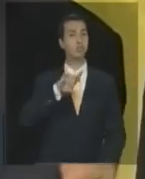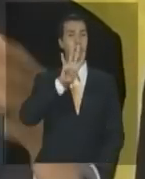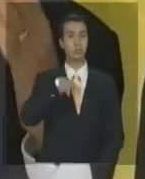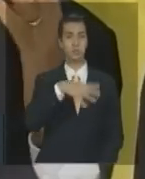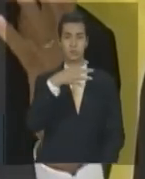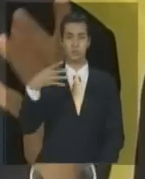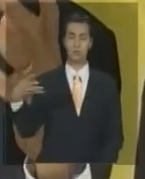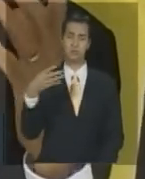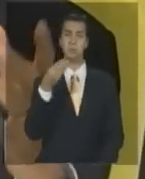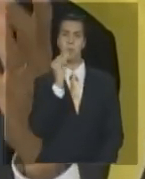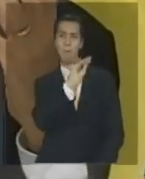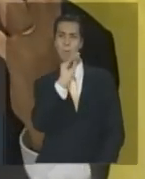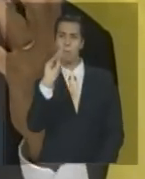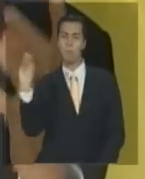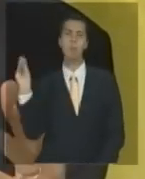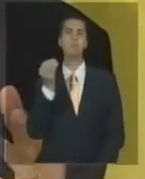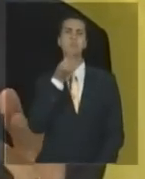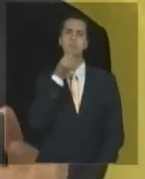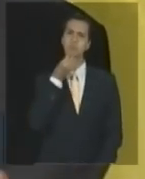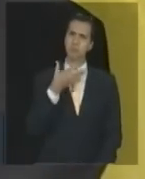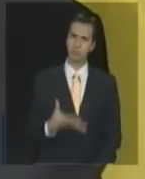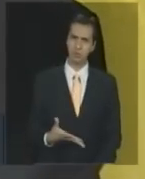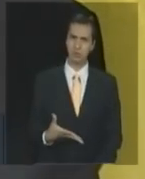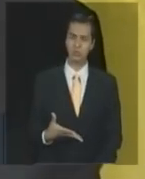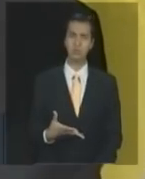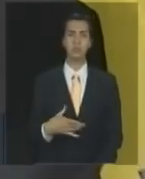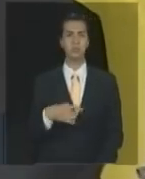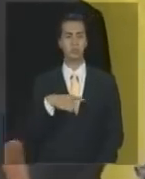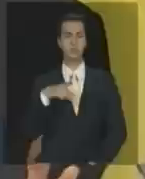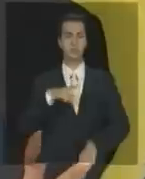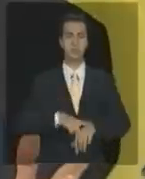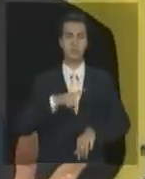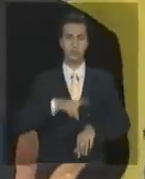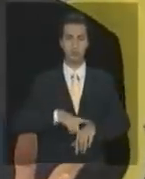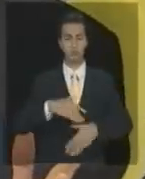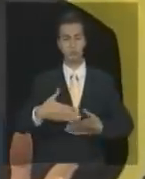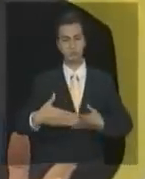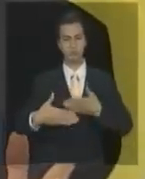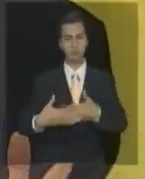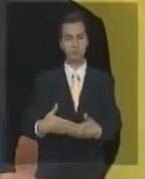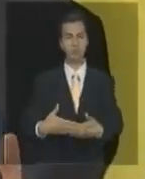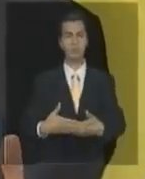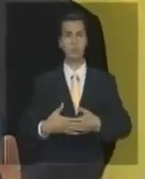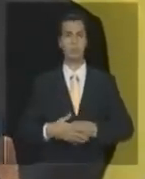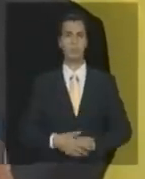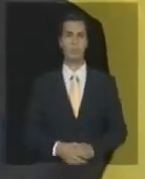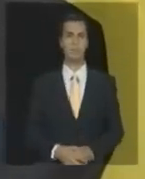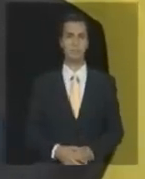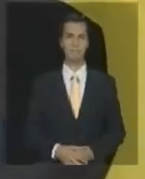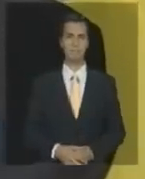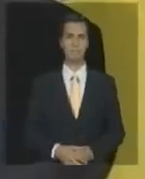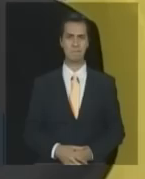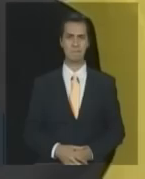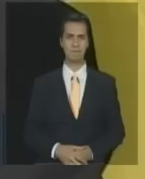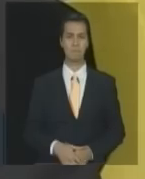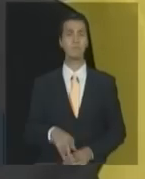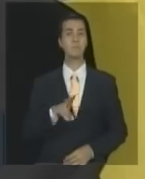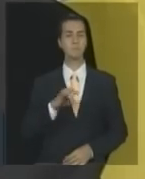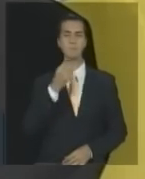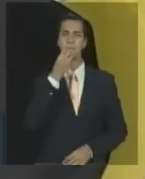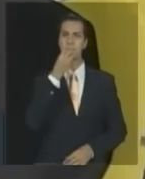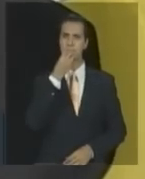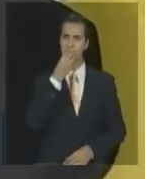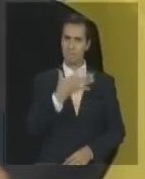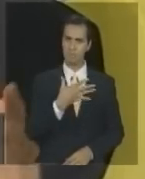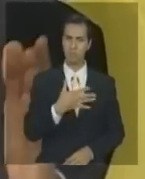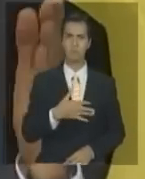tempo extremamente exíguo que nós temos. Ou seja, vai indo muito bem, no